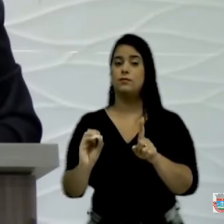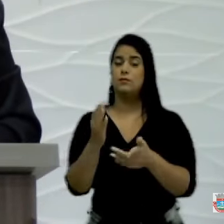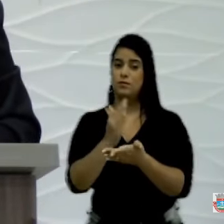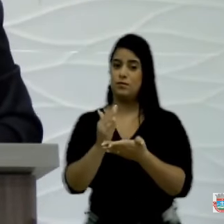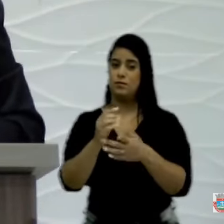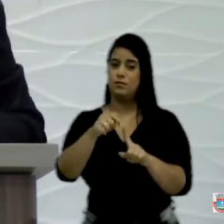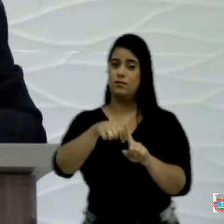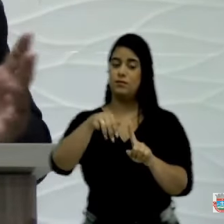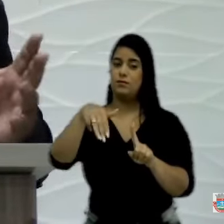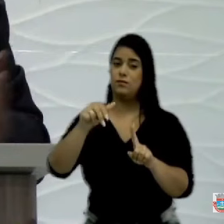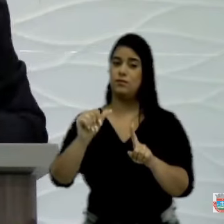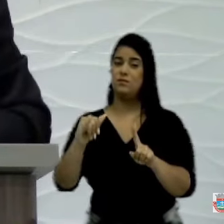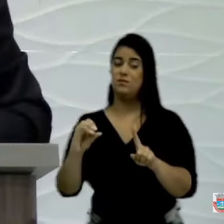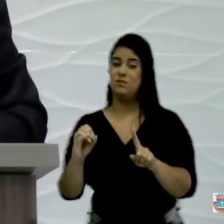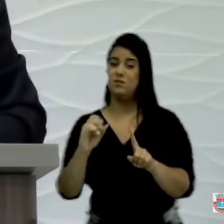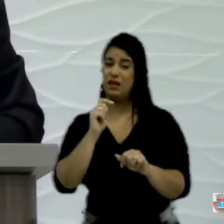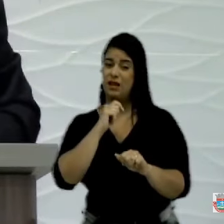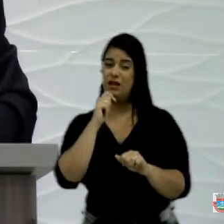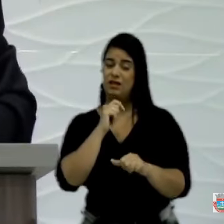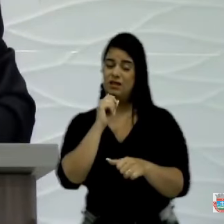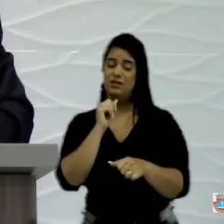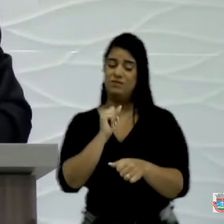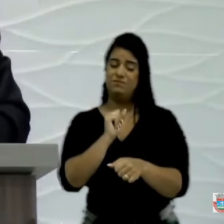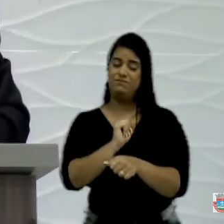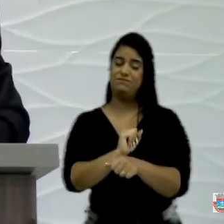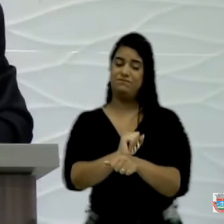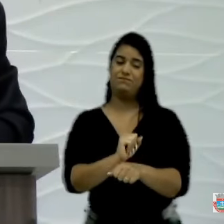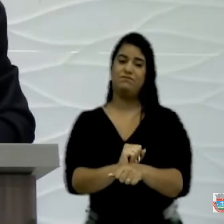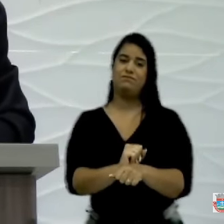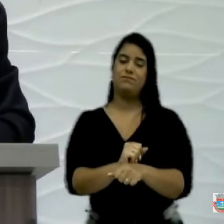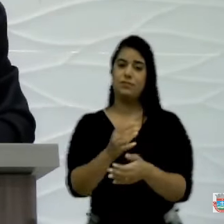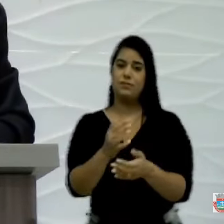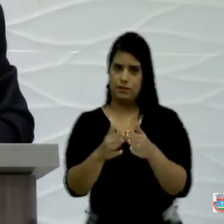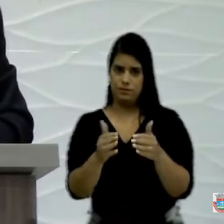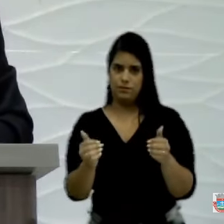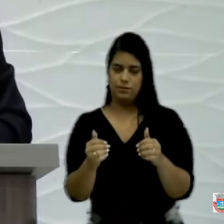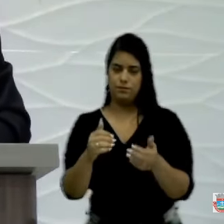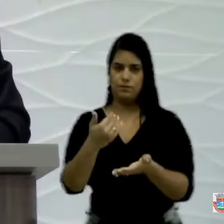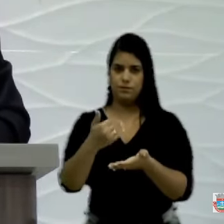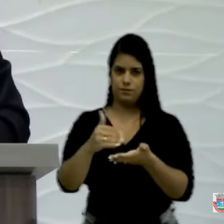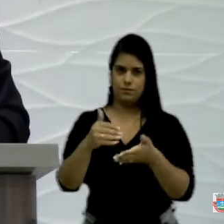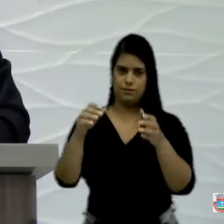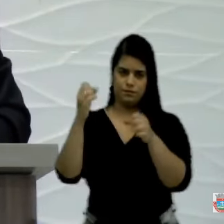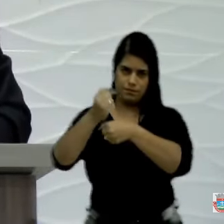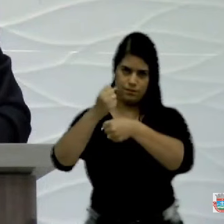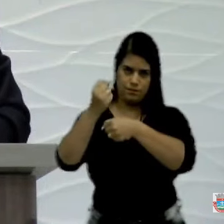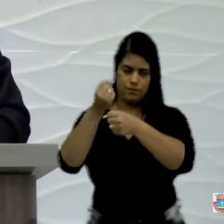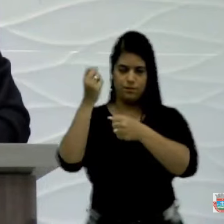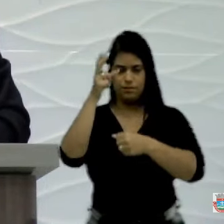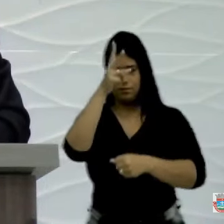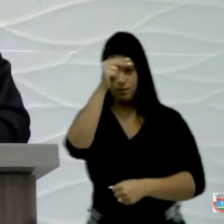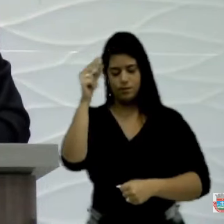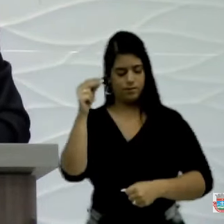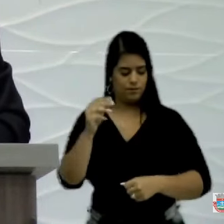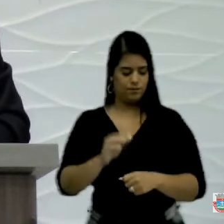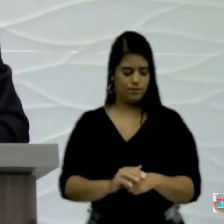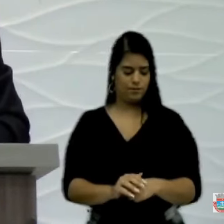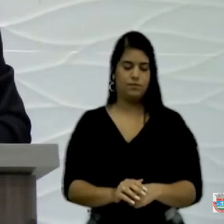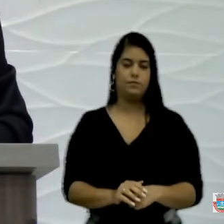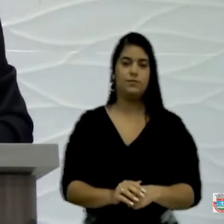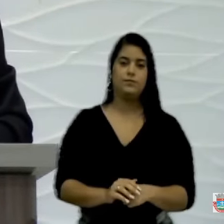Começou em maio, não terminou ainda. Eu quero até pedir à Secretaria de Obras da Prefeitura. Nós estamos